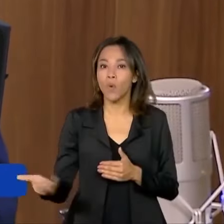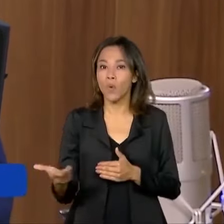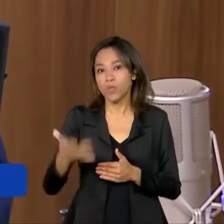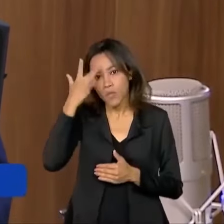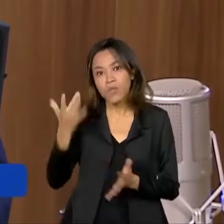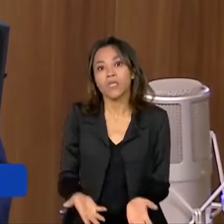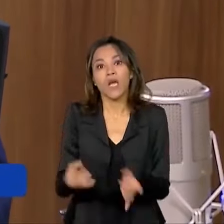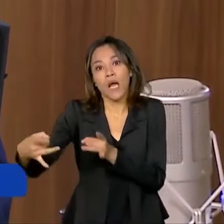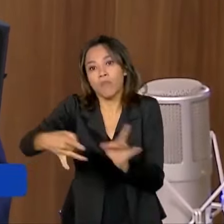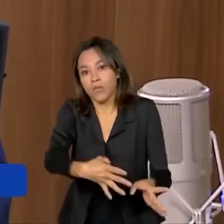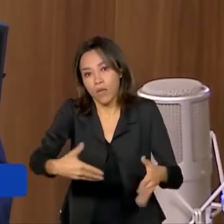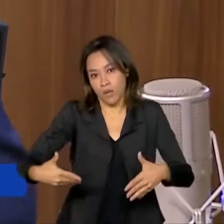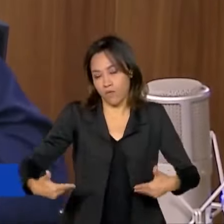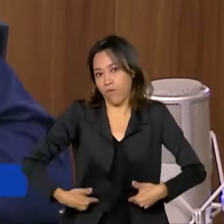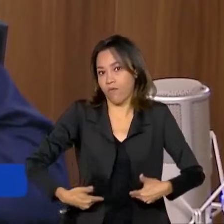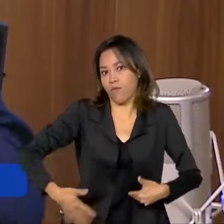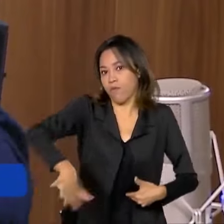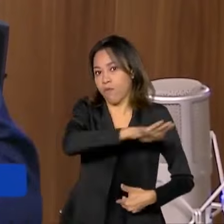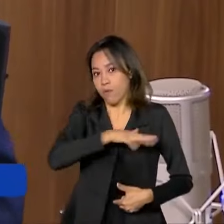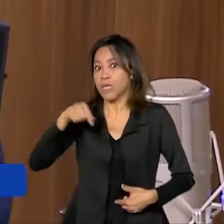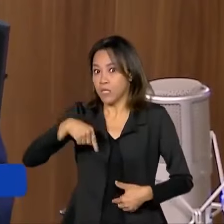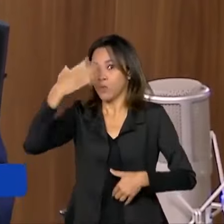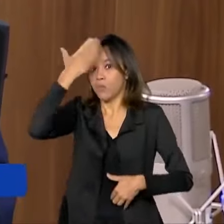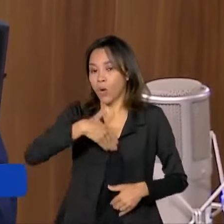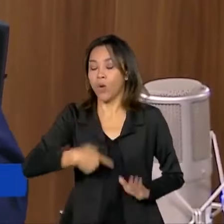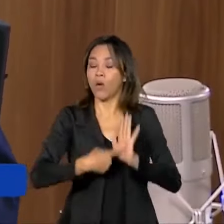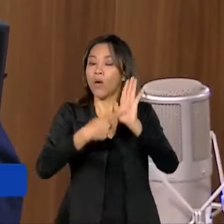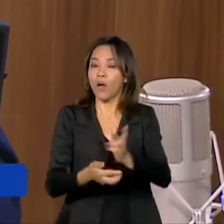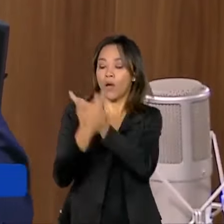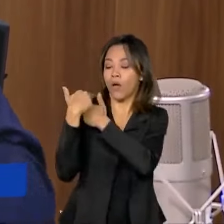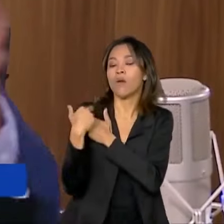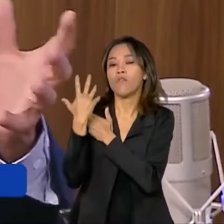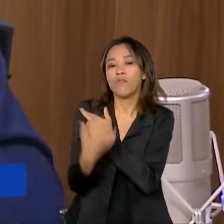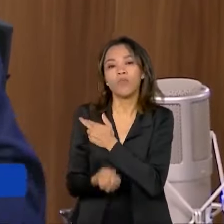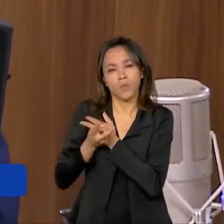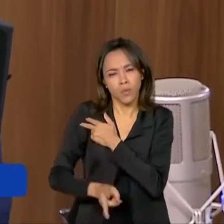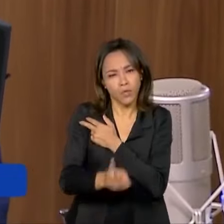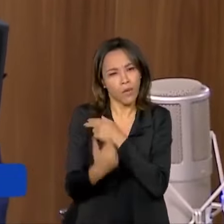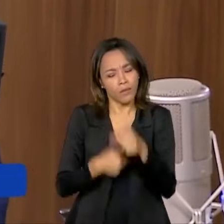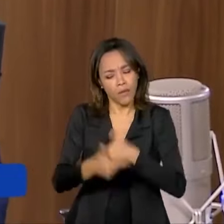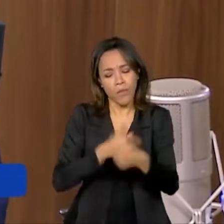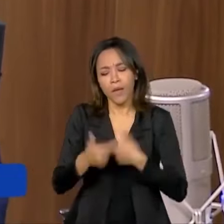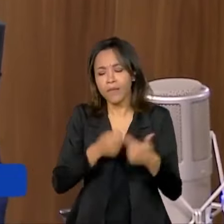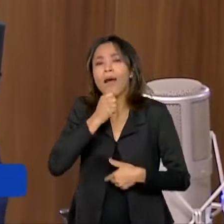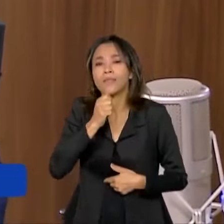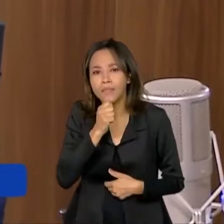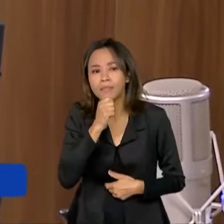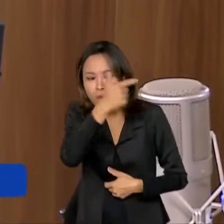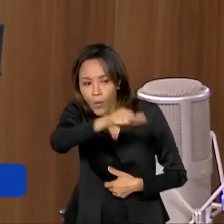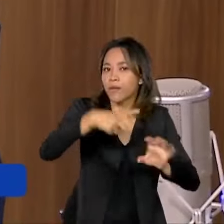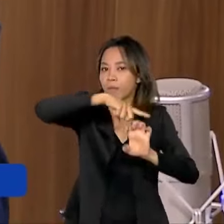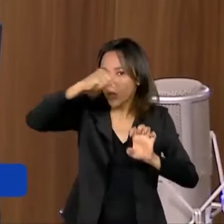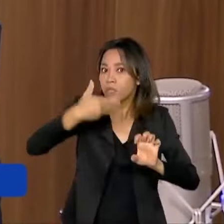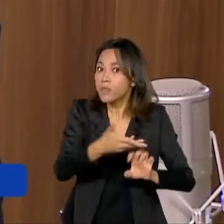Isso mostra o tamanho da nossa responsabilidade. Nós vamos seguir trabalhando para alcançar outros que ainda não